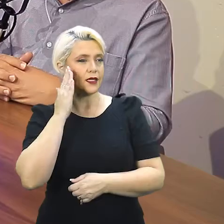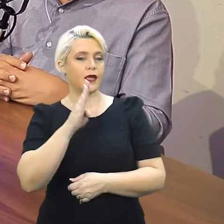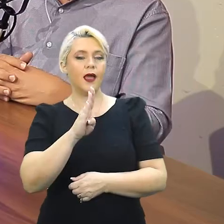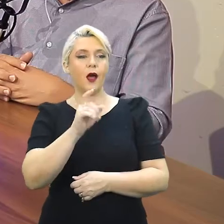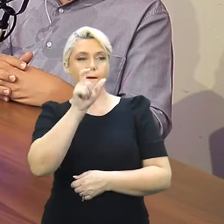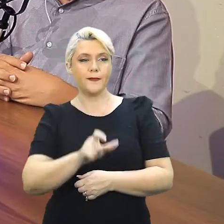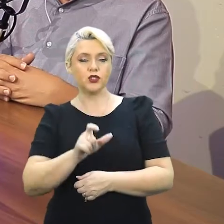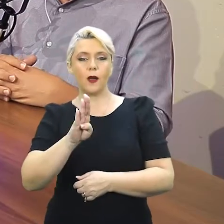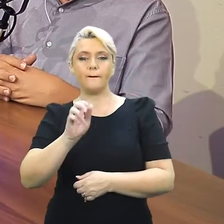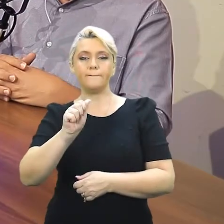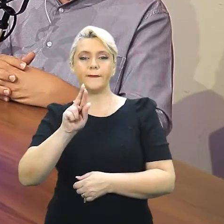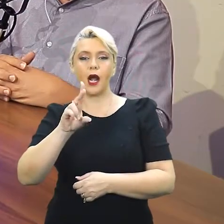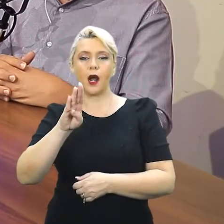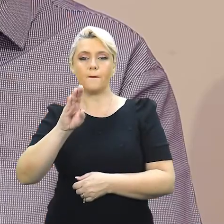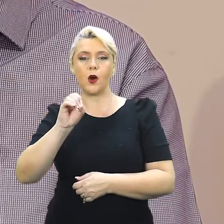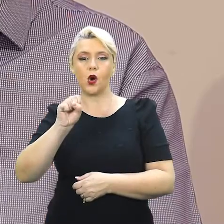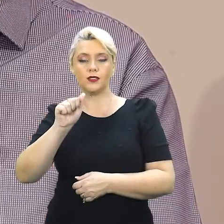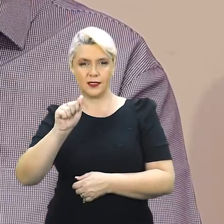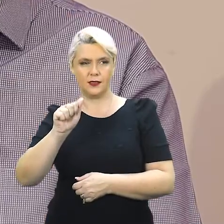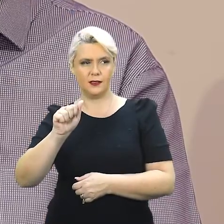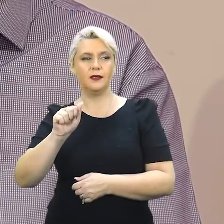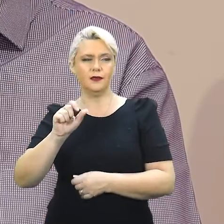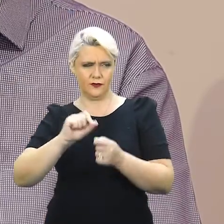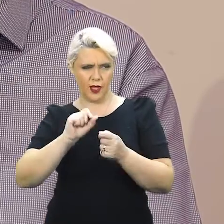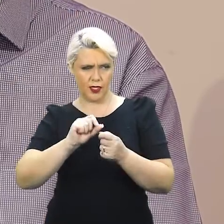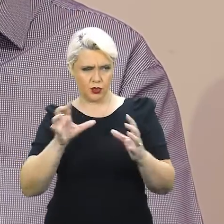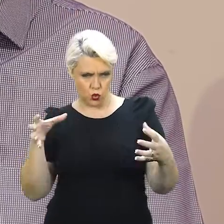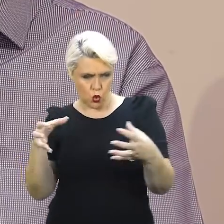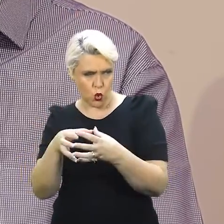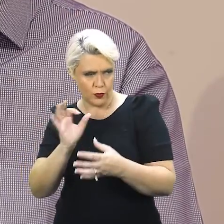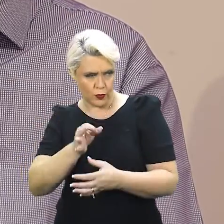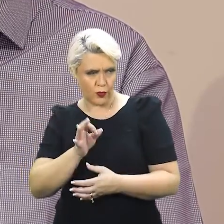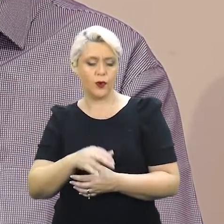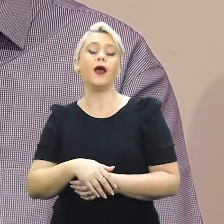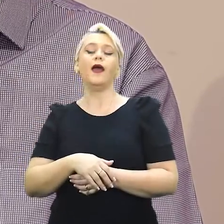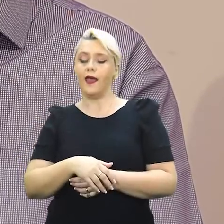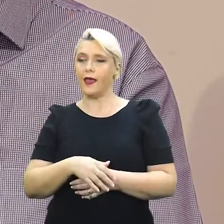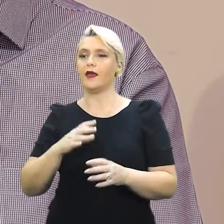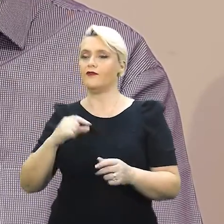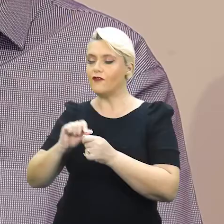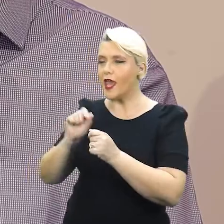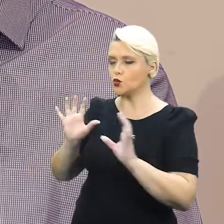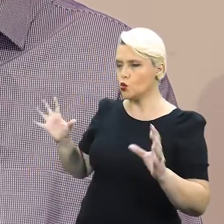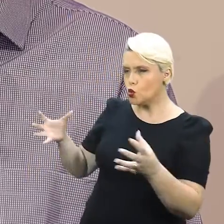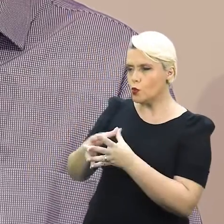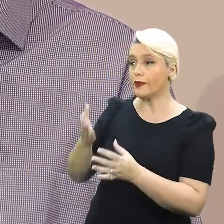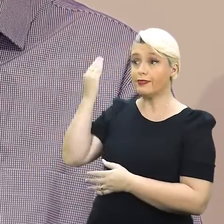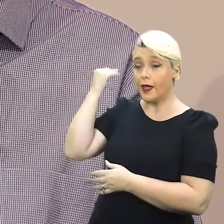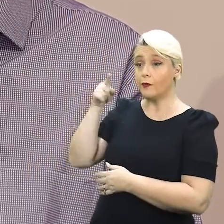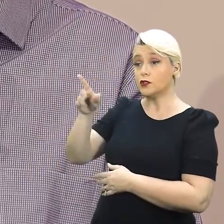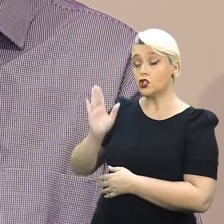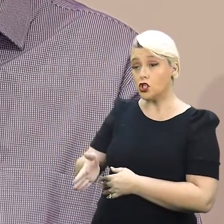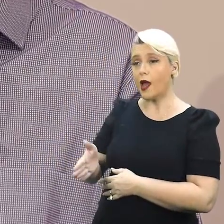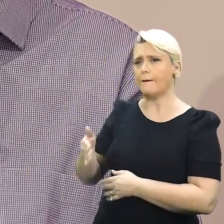do Barbosa Filho, formou um pool de emissoras de rádio e a gente ouvia, na época você já estava por aqui, eu acho que já era a